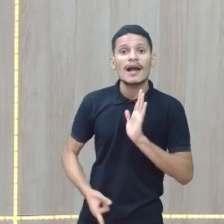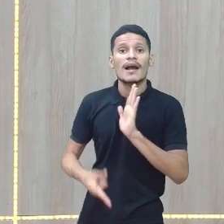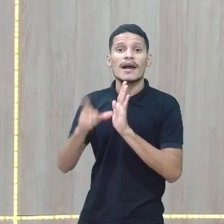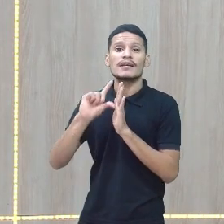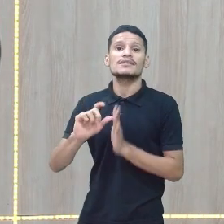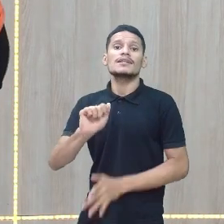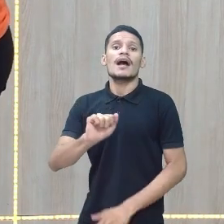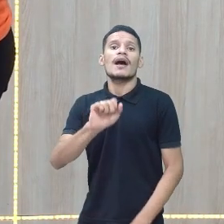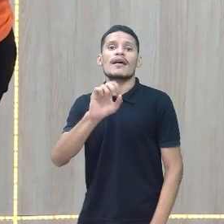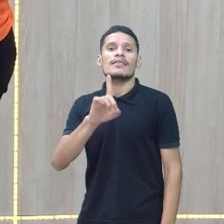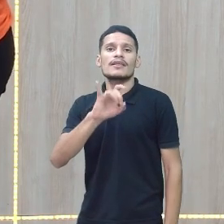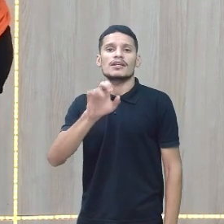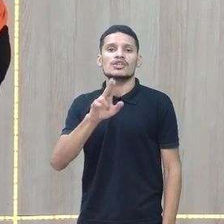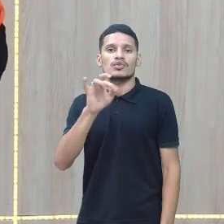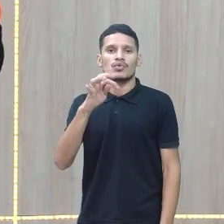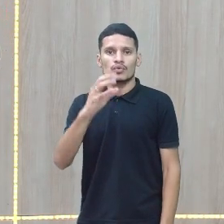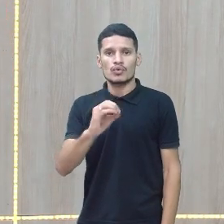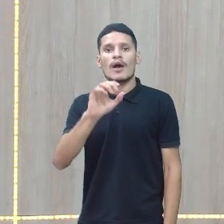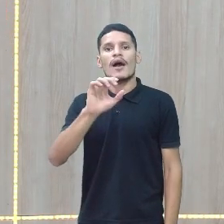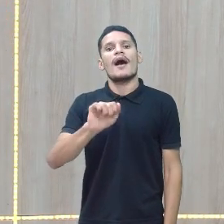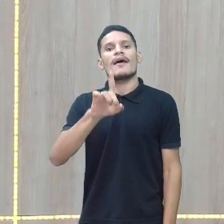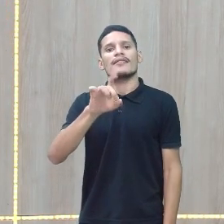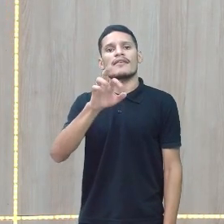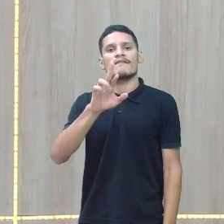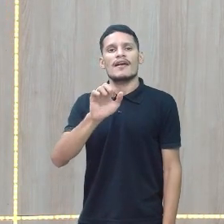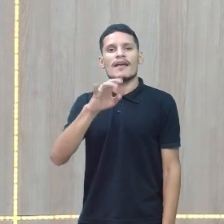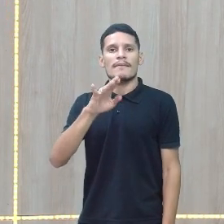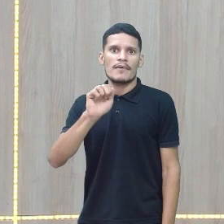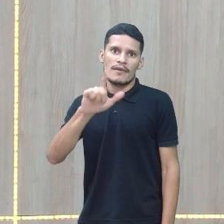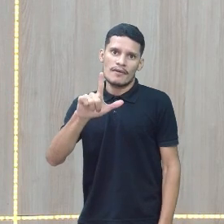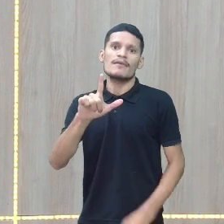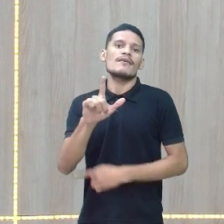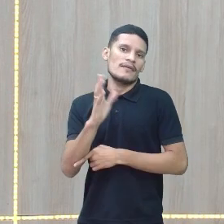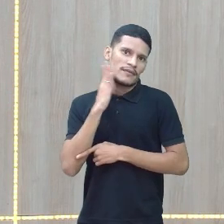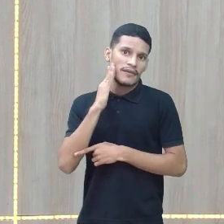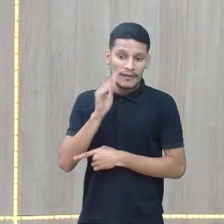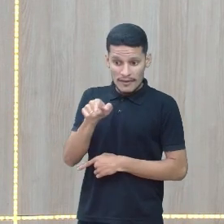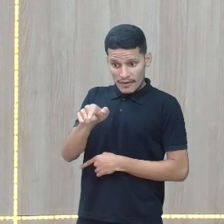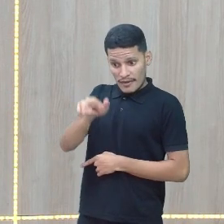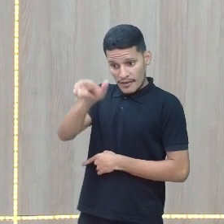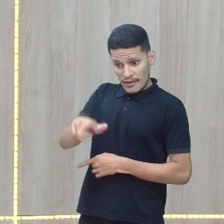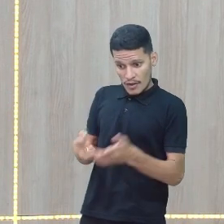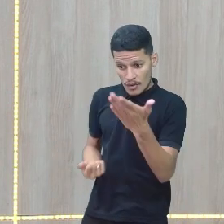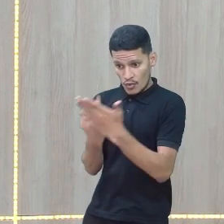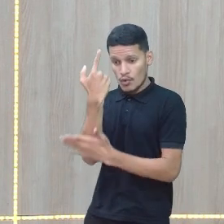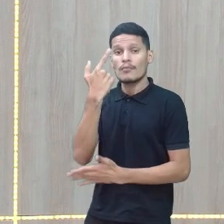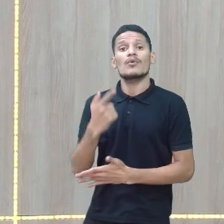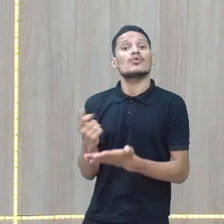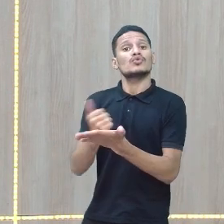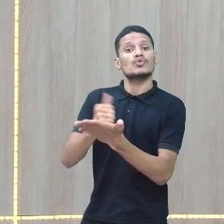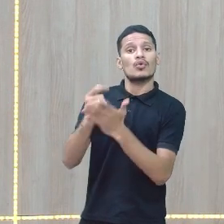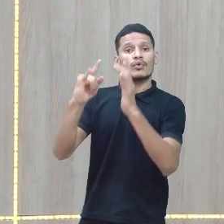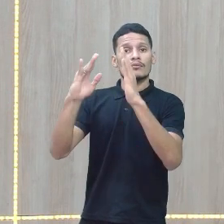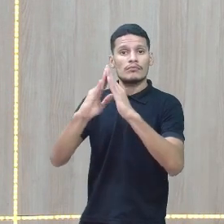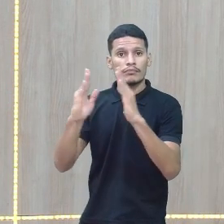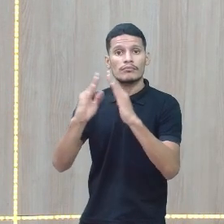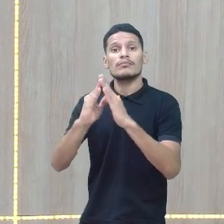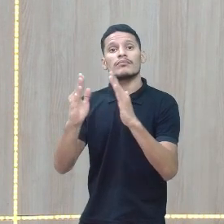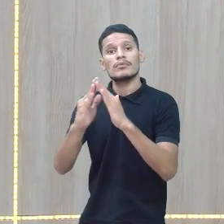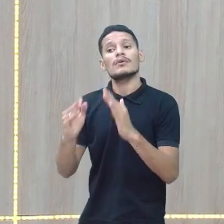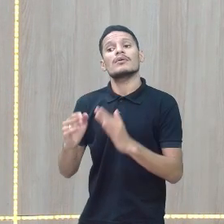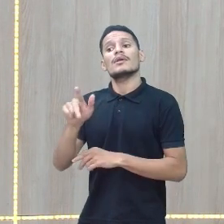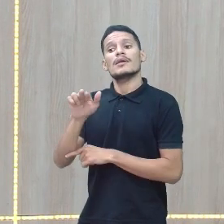do adjunto adverbial. Guilherme comprou um jogo imobiliário para o seu irmão